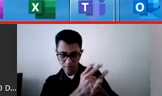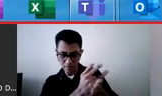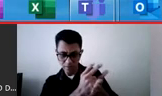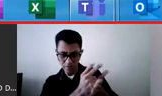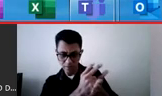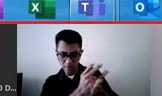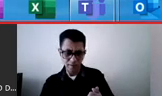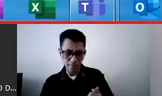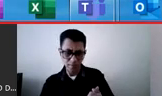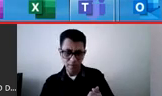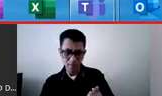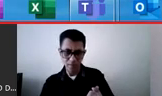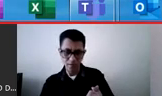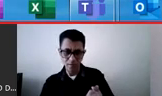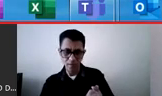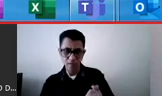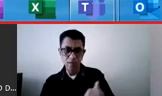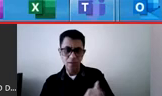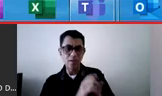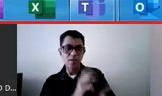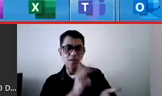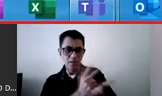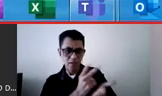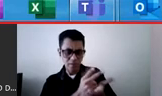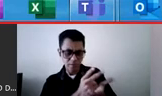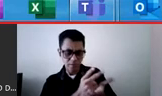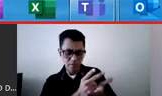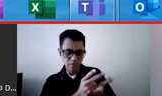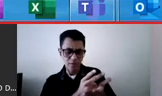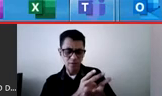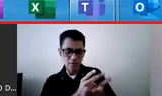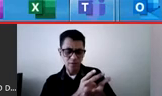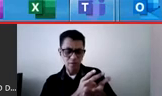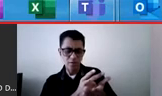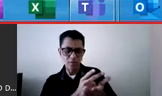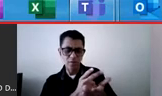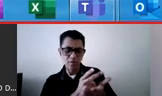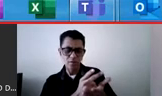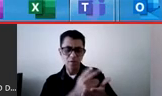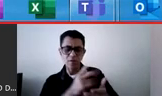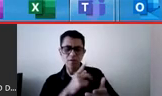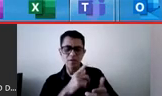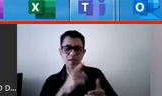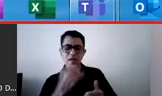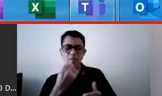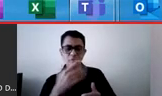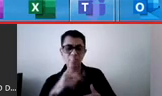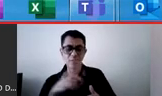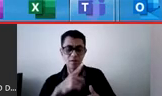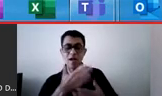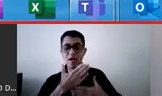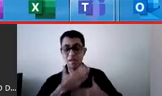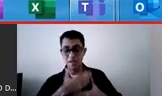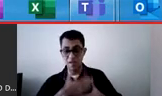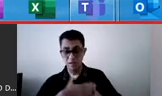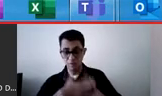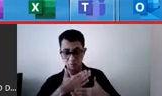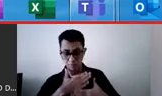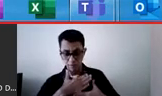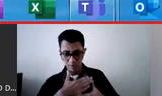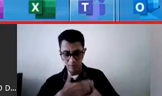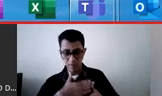novos combinados. A importância da faixa etária é a rotina, calma e importante no momento que